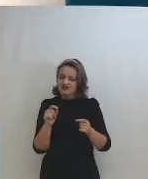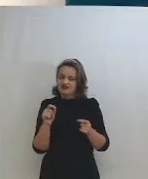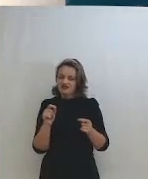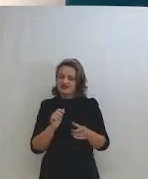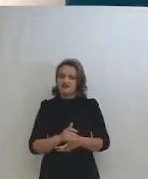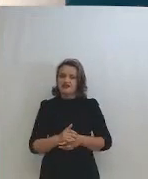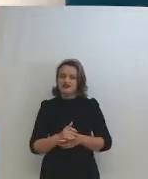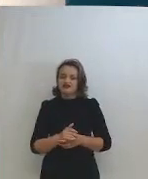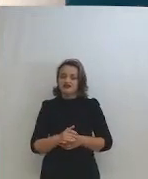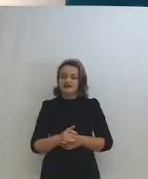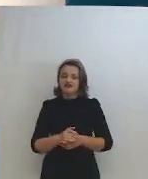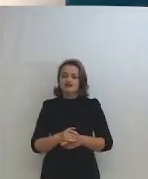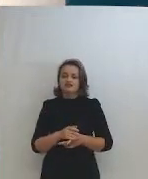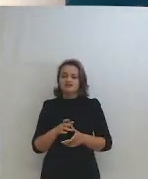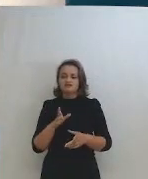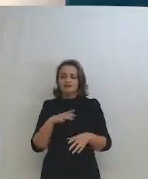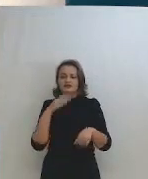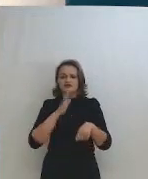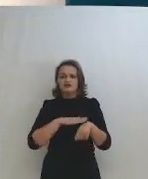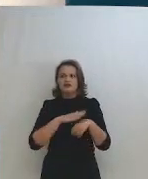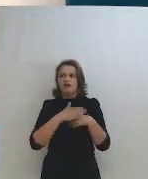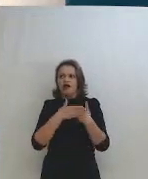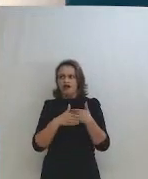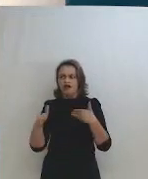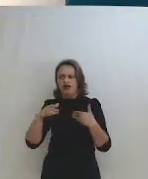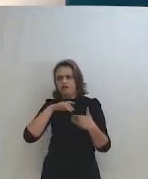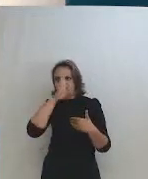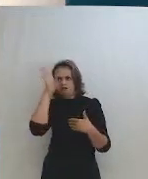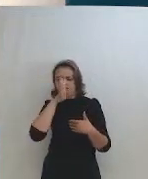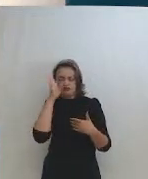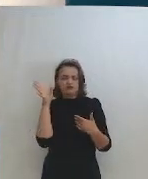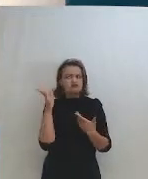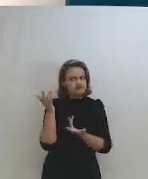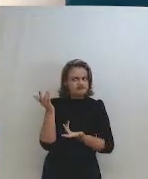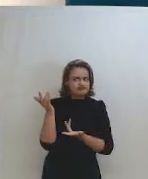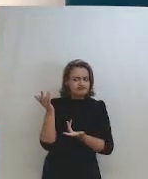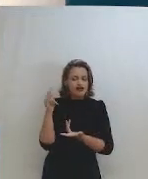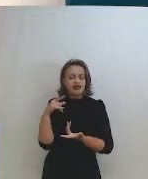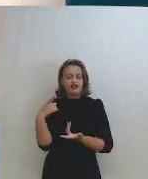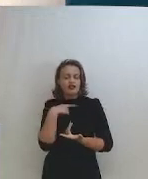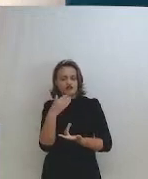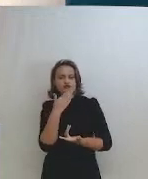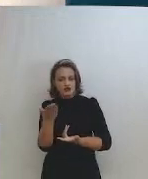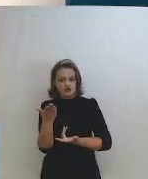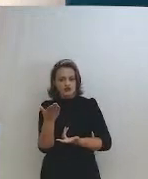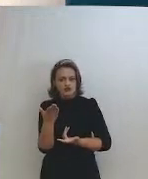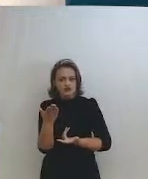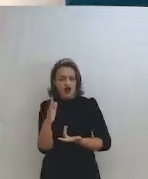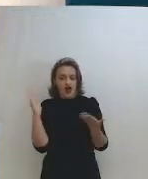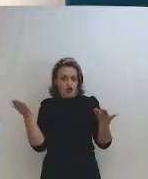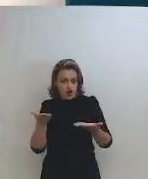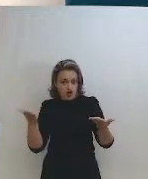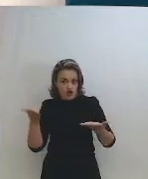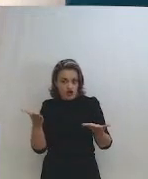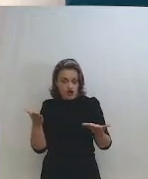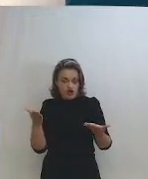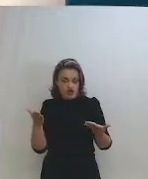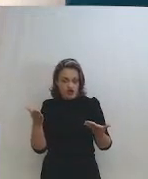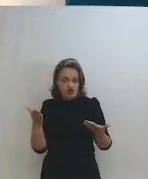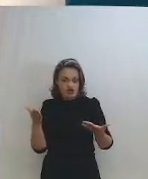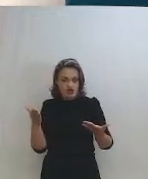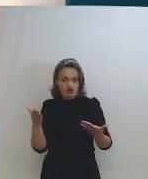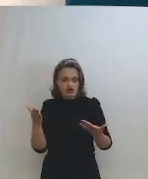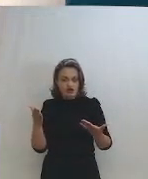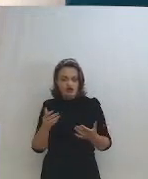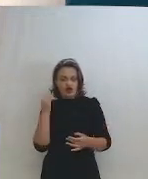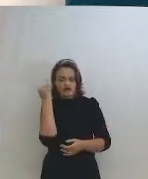extrapolação desse prazo. Se houve um pedido agora ao magistrado, não